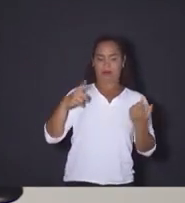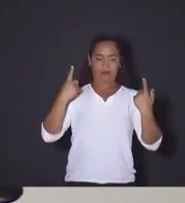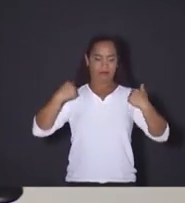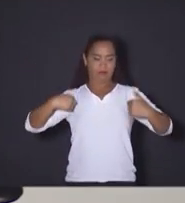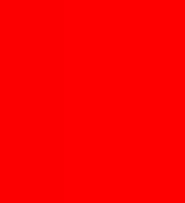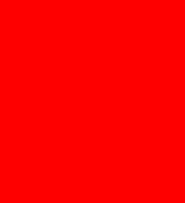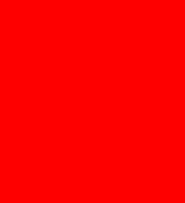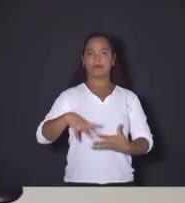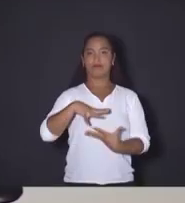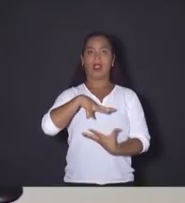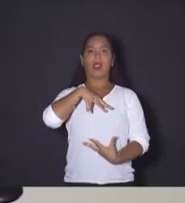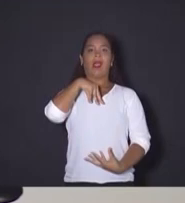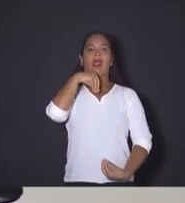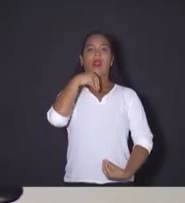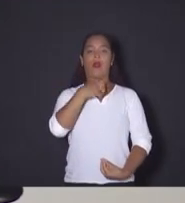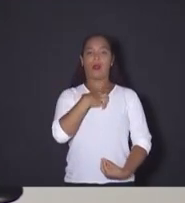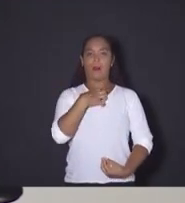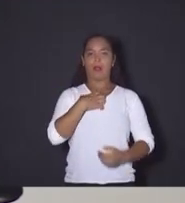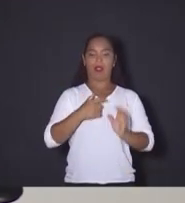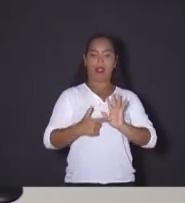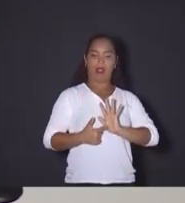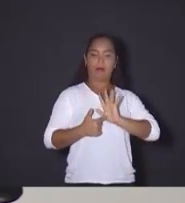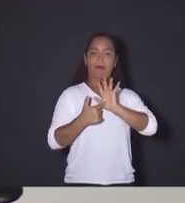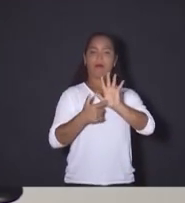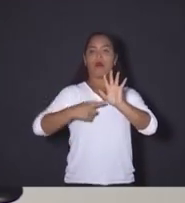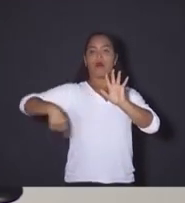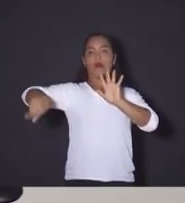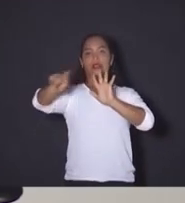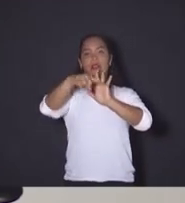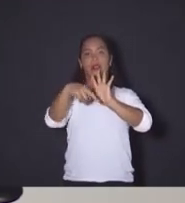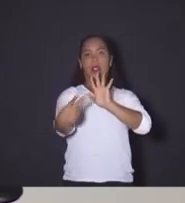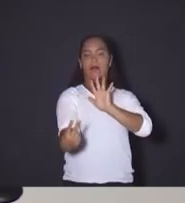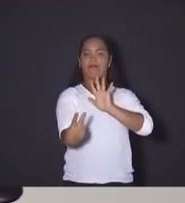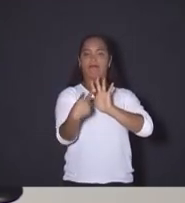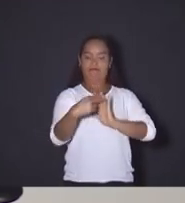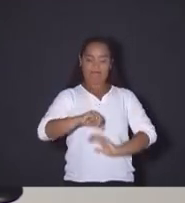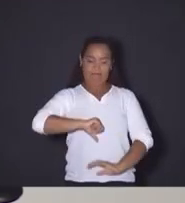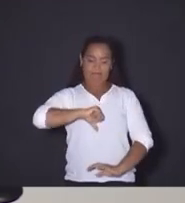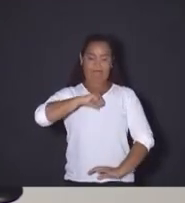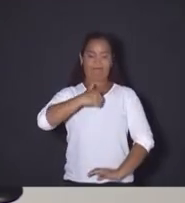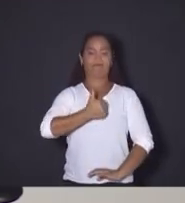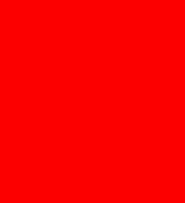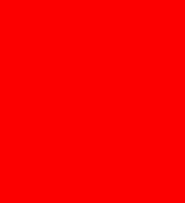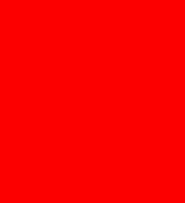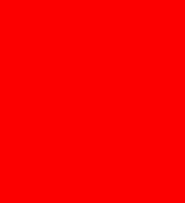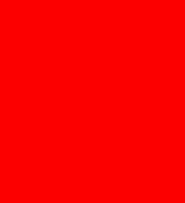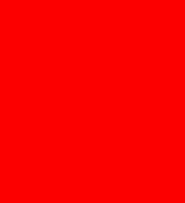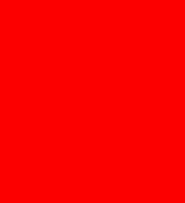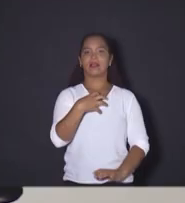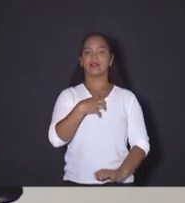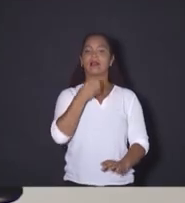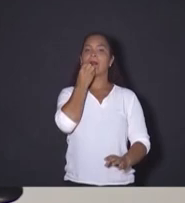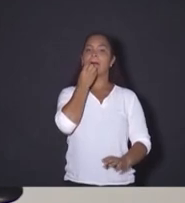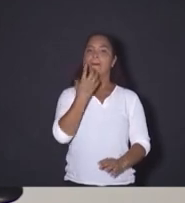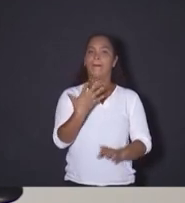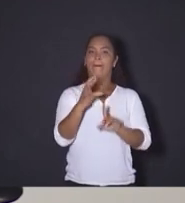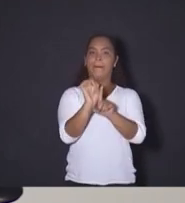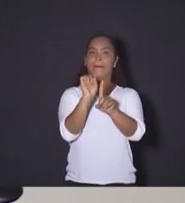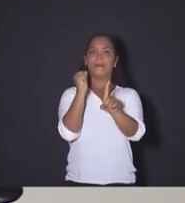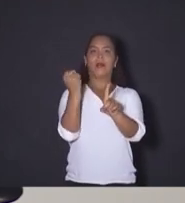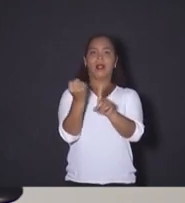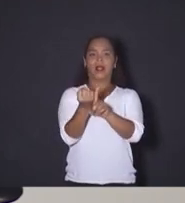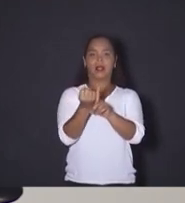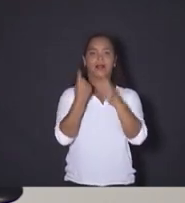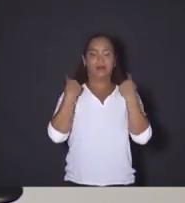audi porque as pessoas verdadeiramente tenham a autoestima e se sintam inseridas como